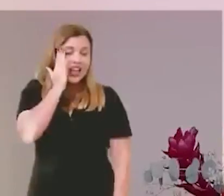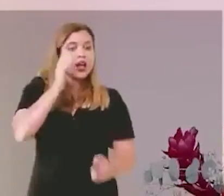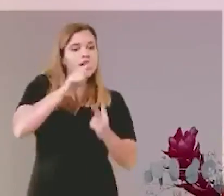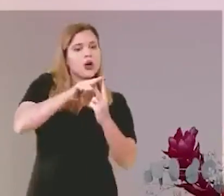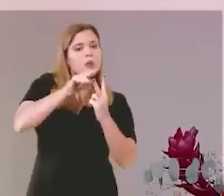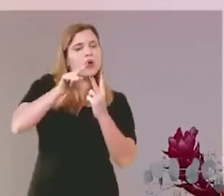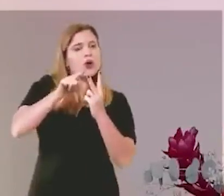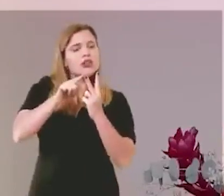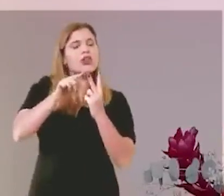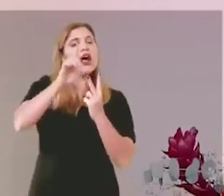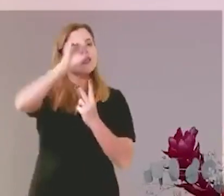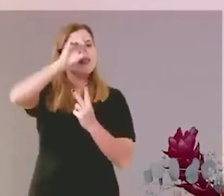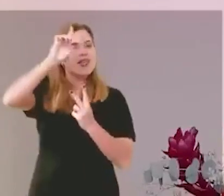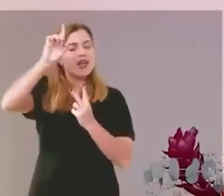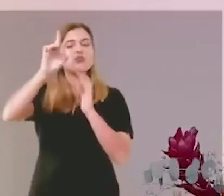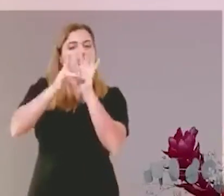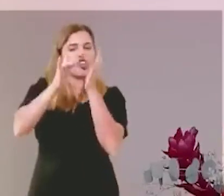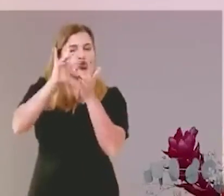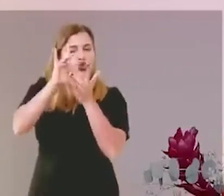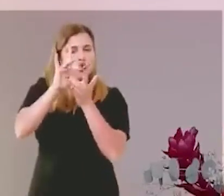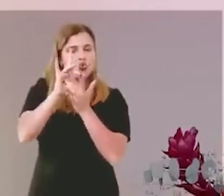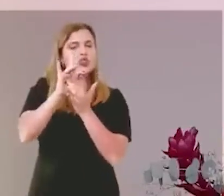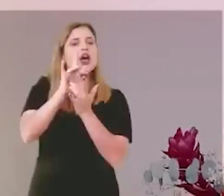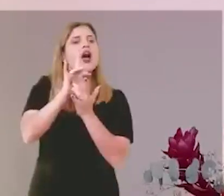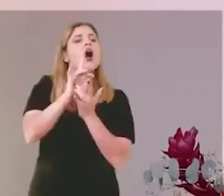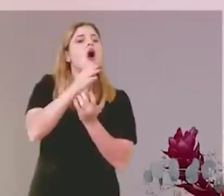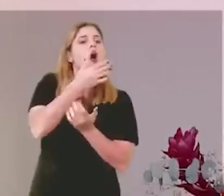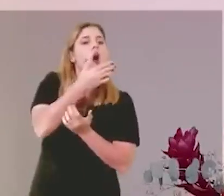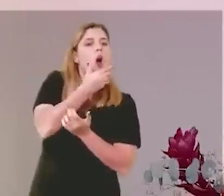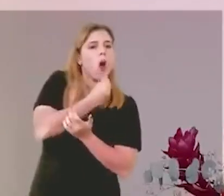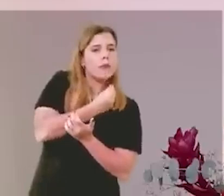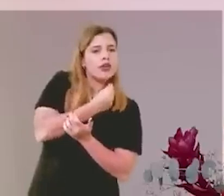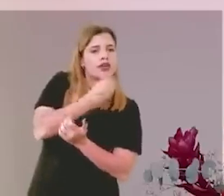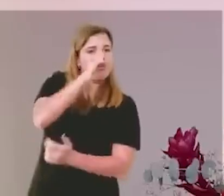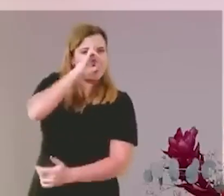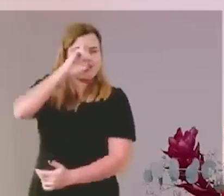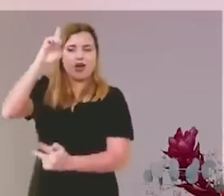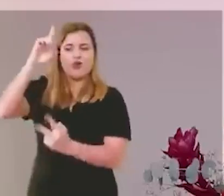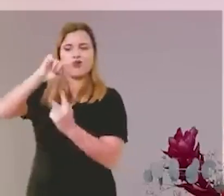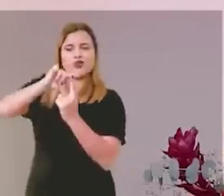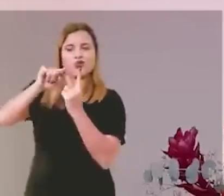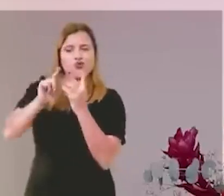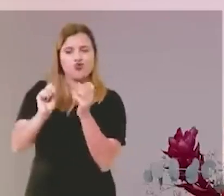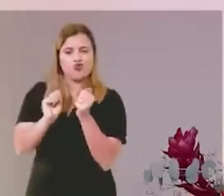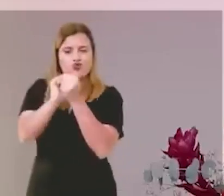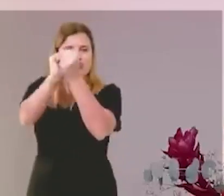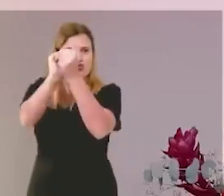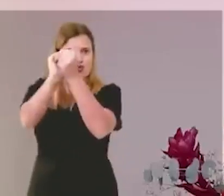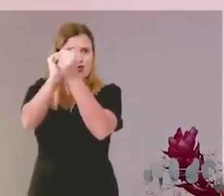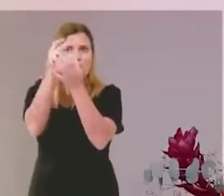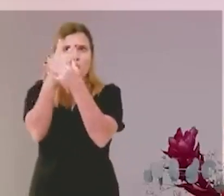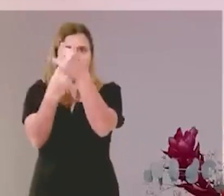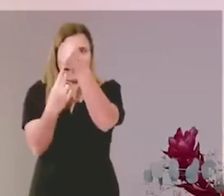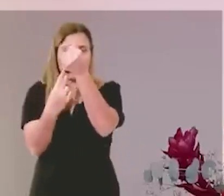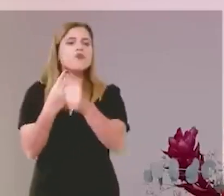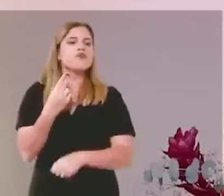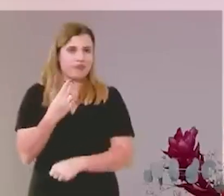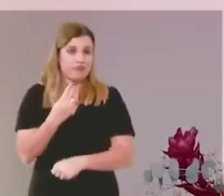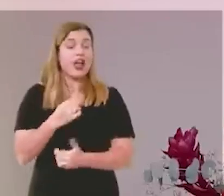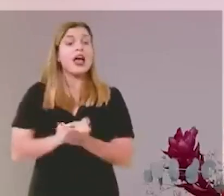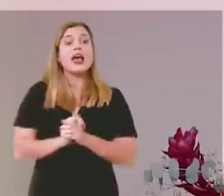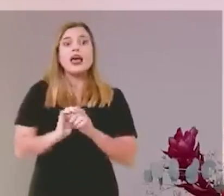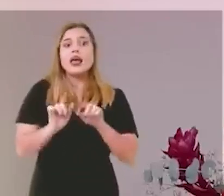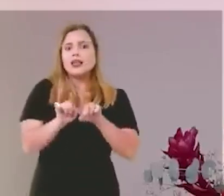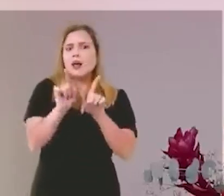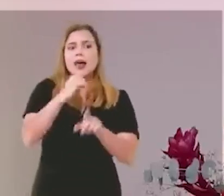Jesus, o nosso glorioso Redentor. E ao fazê-lo, João diz assim: no